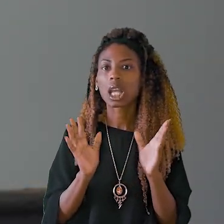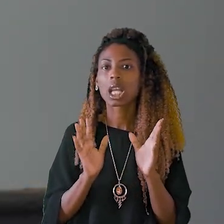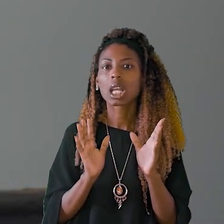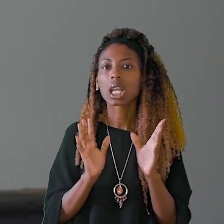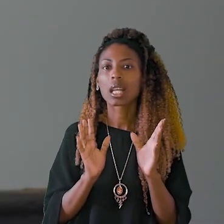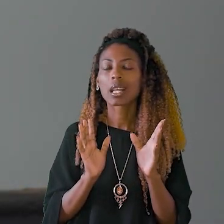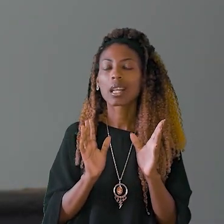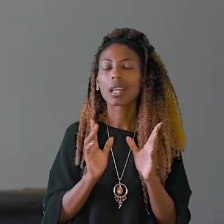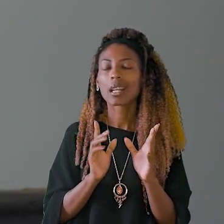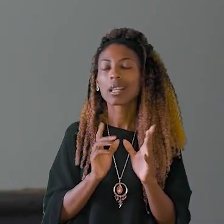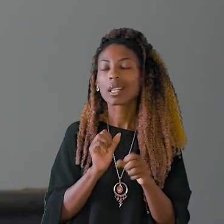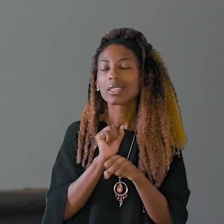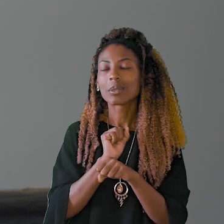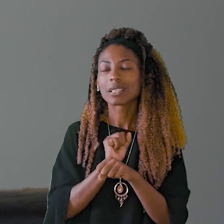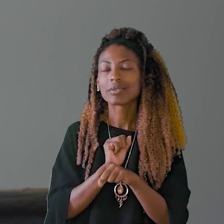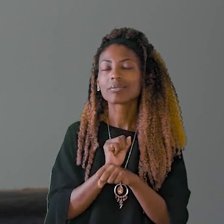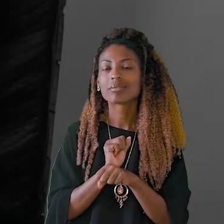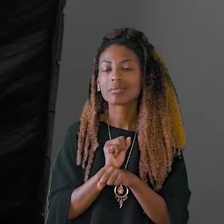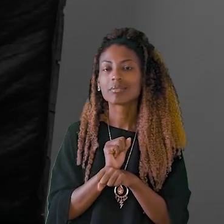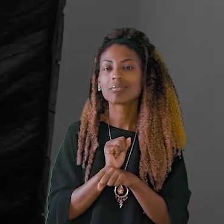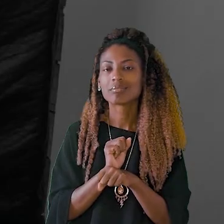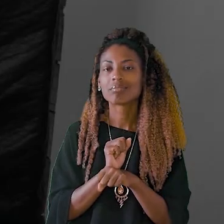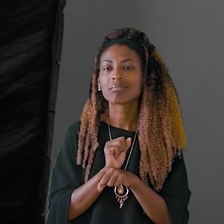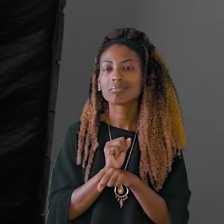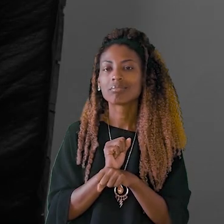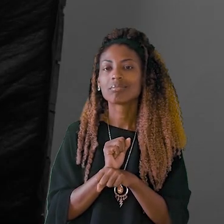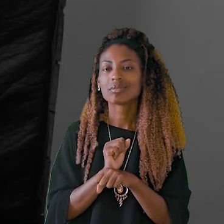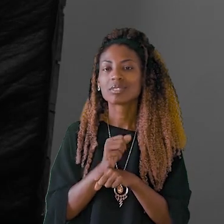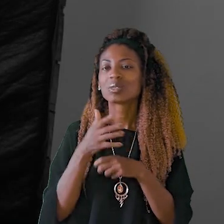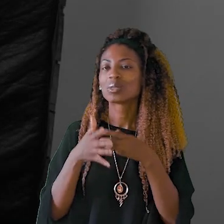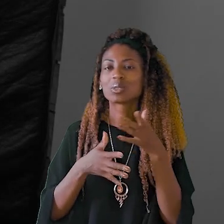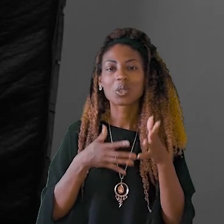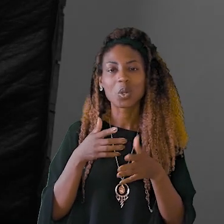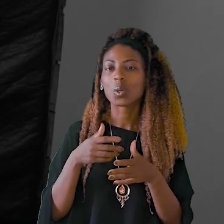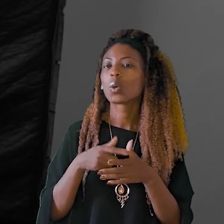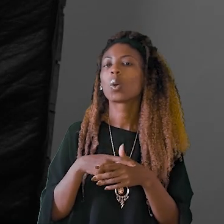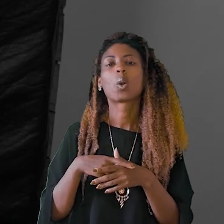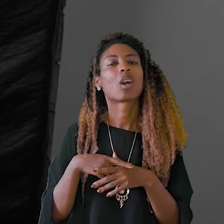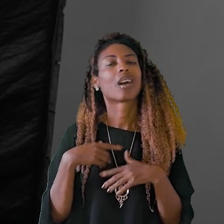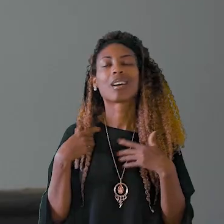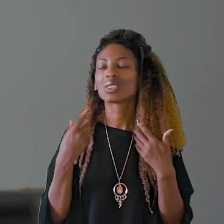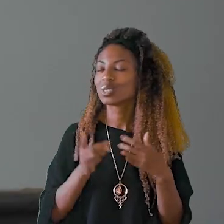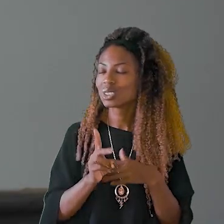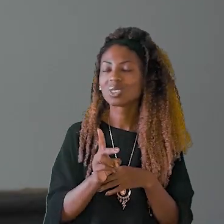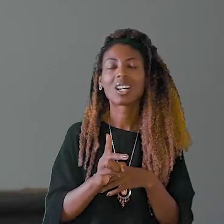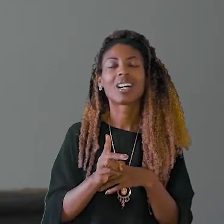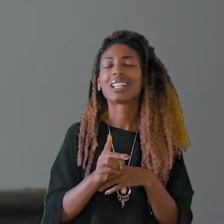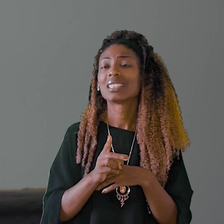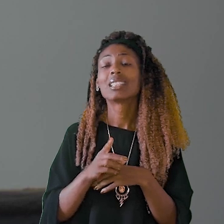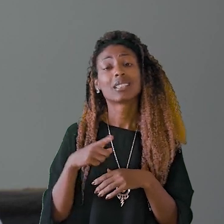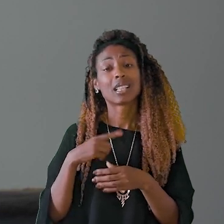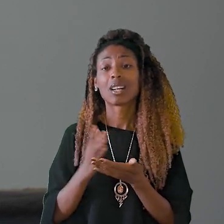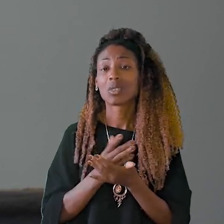inesperável. Então eu vou falar muito, eu falo muito às pessoas, gente. Vou me falar muito sim, vou me gabar muito sim, vou me achar muito sim. Quem gosta, quem gosta,